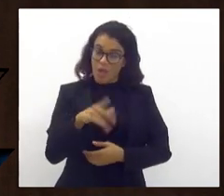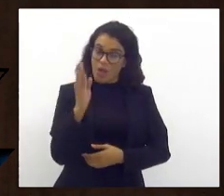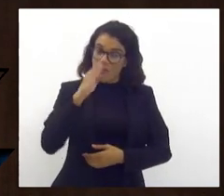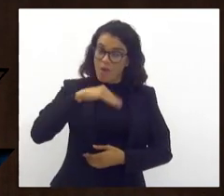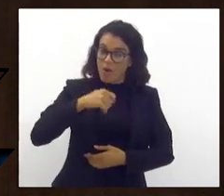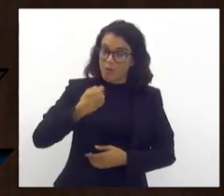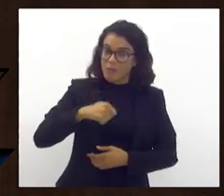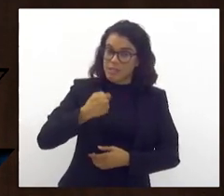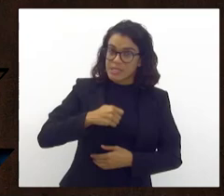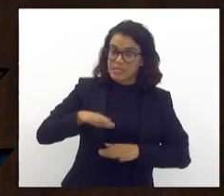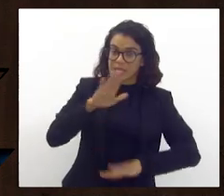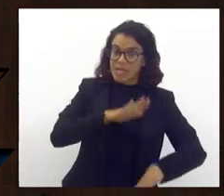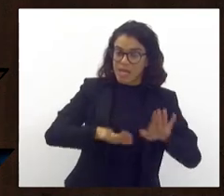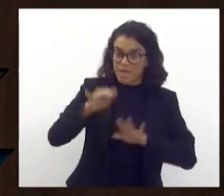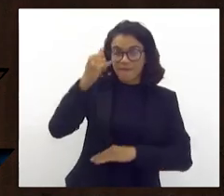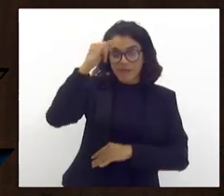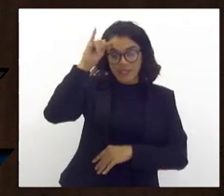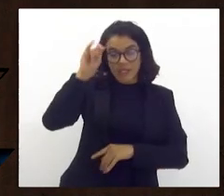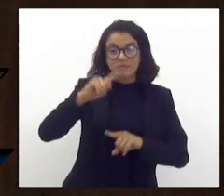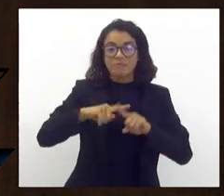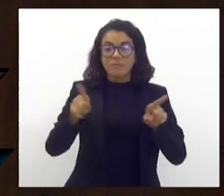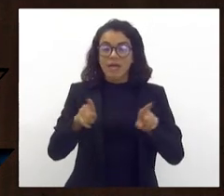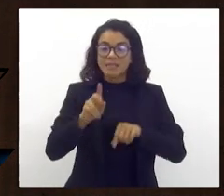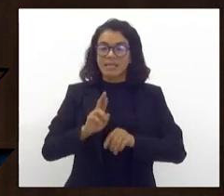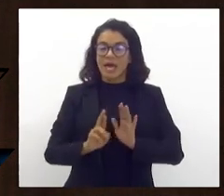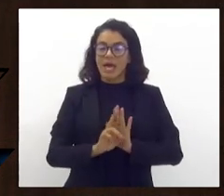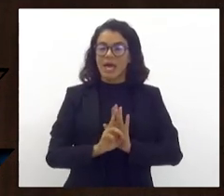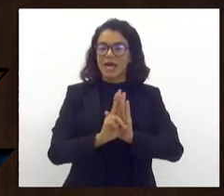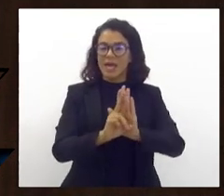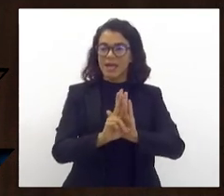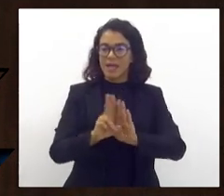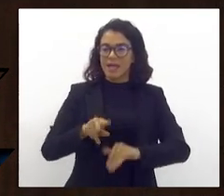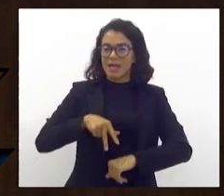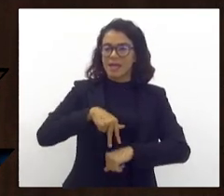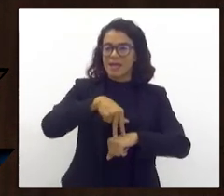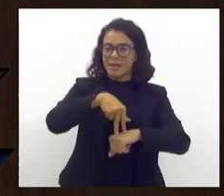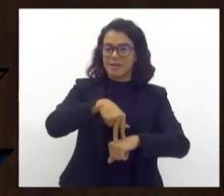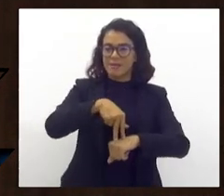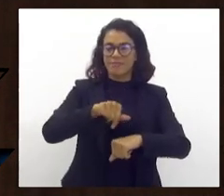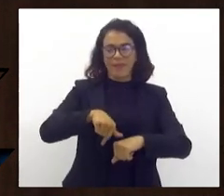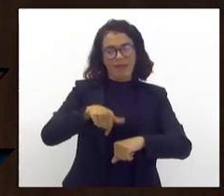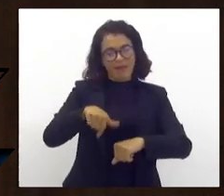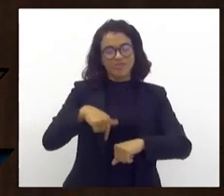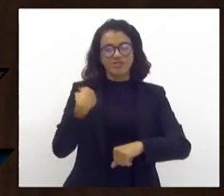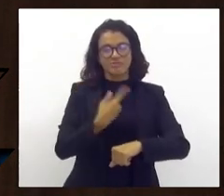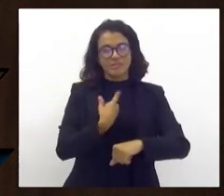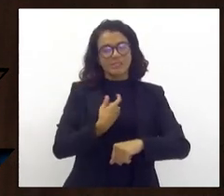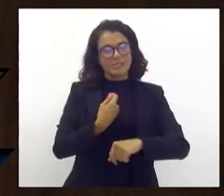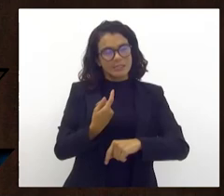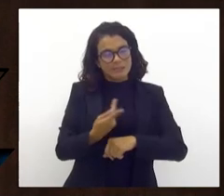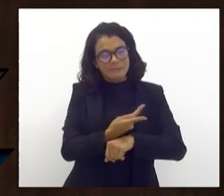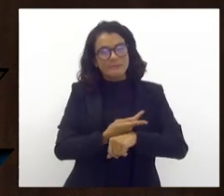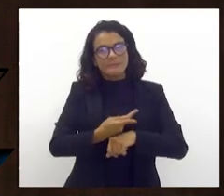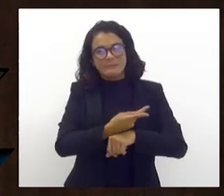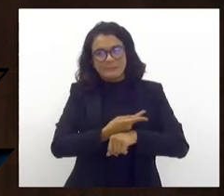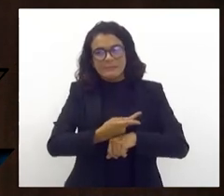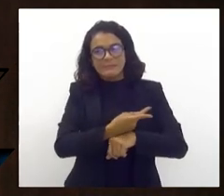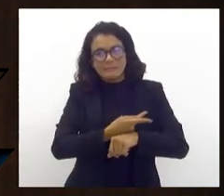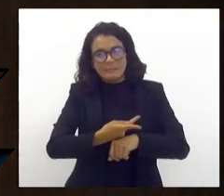ser combatido, mas a representatividade é algo que a gente tem que estar buscando de